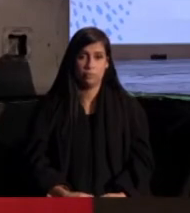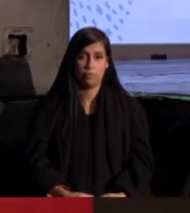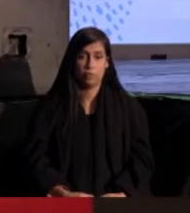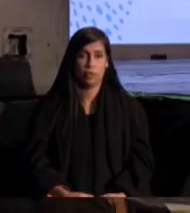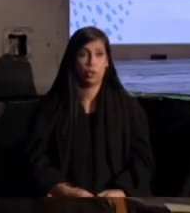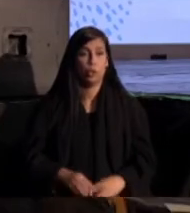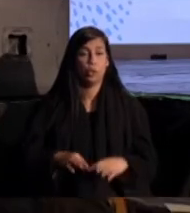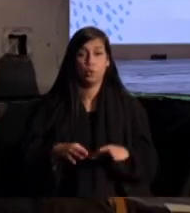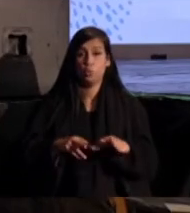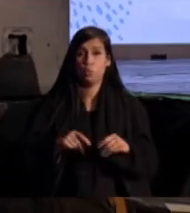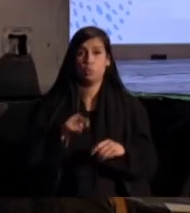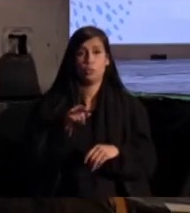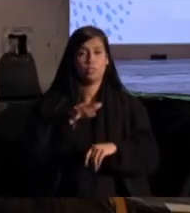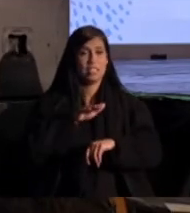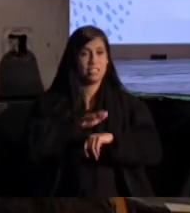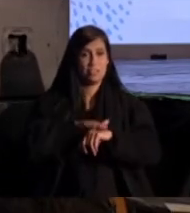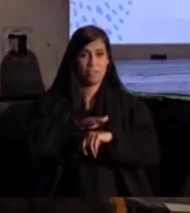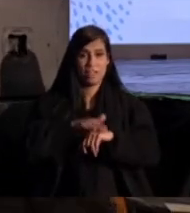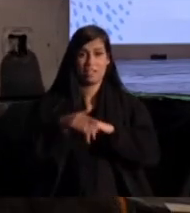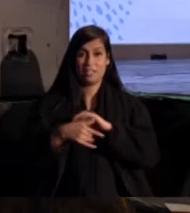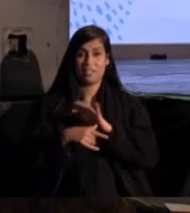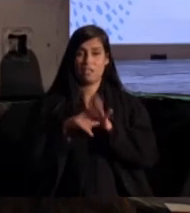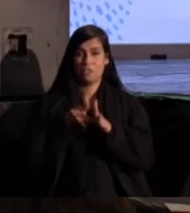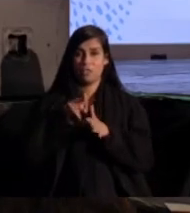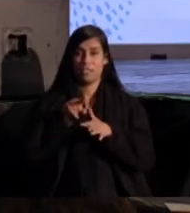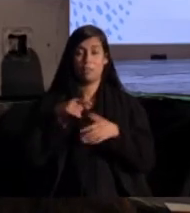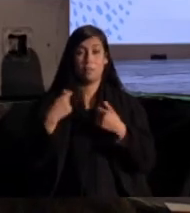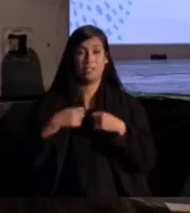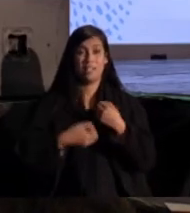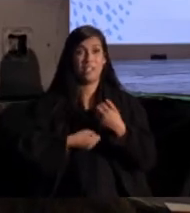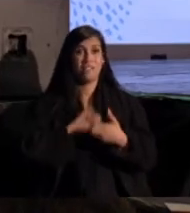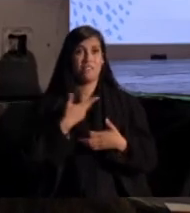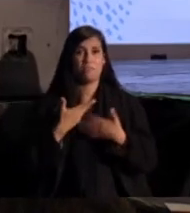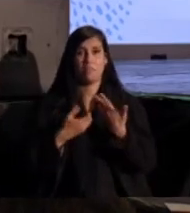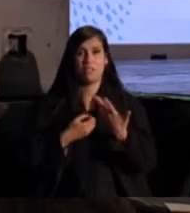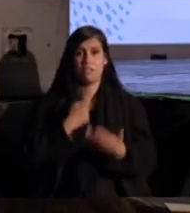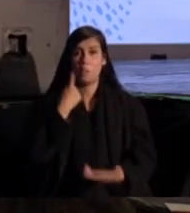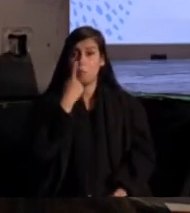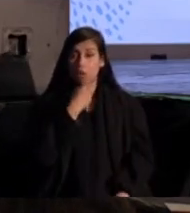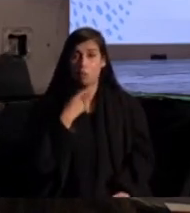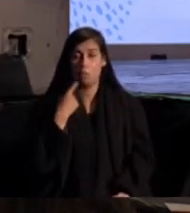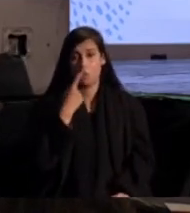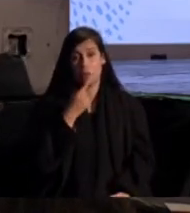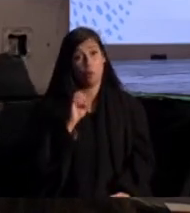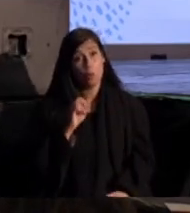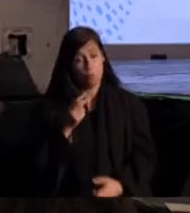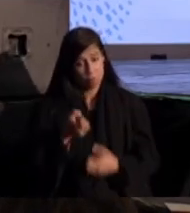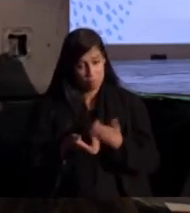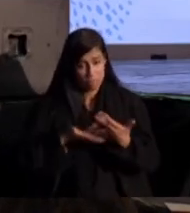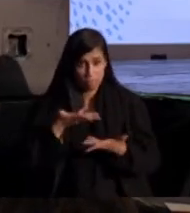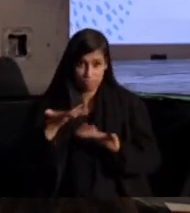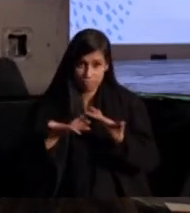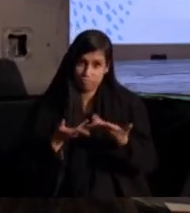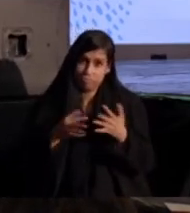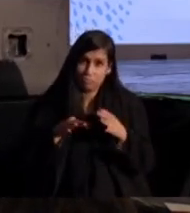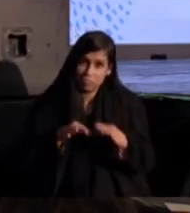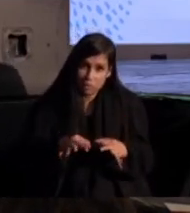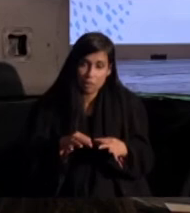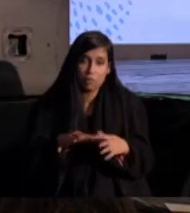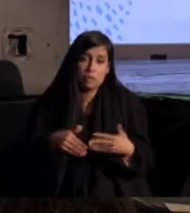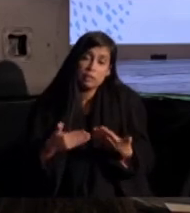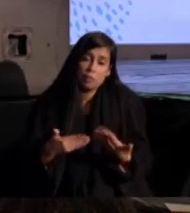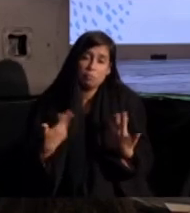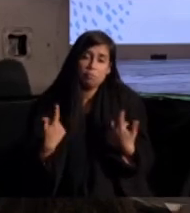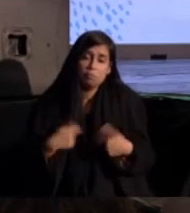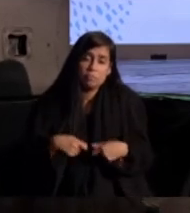ao longo da vida, né? E elas são importantes que a gente possa perceber os liames, né? Aquilo